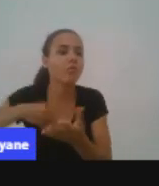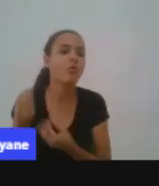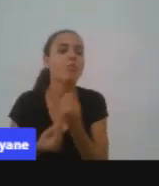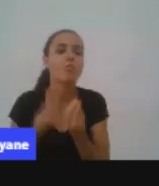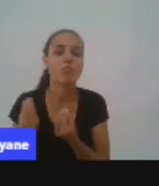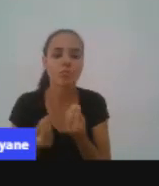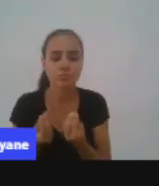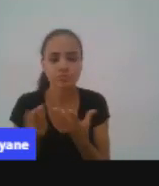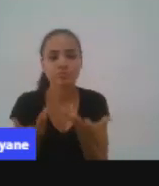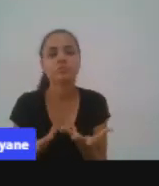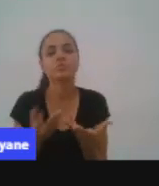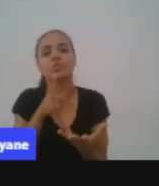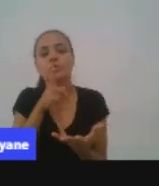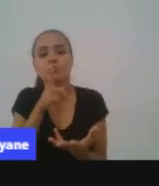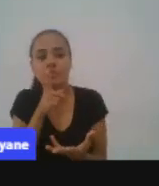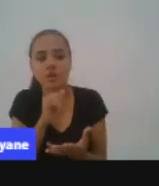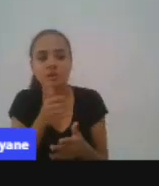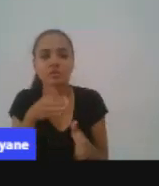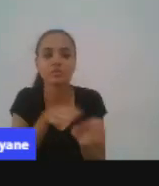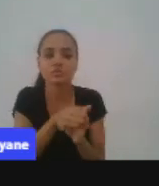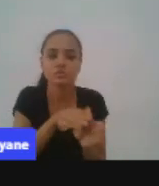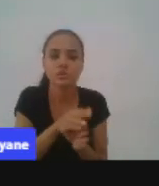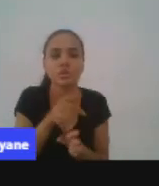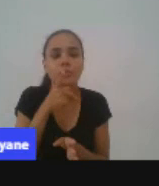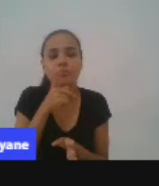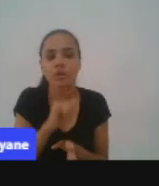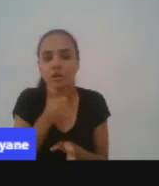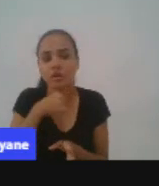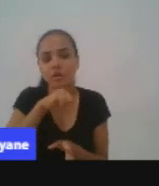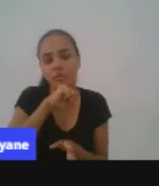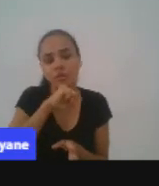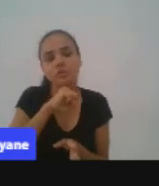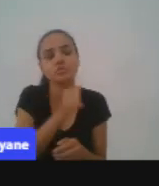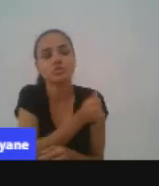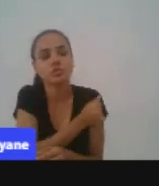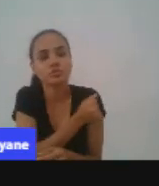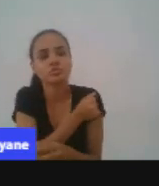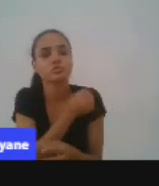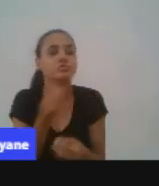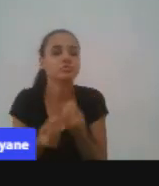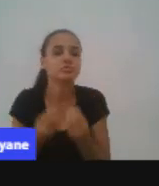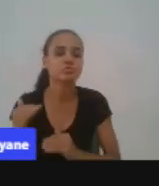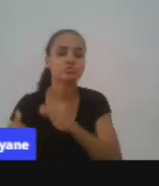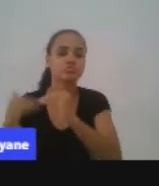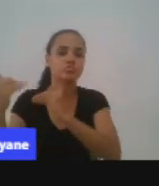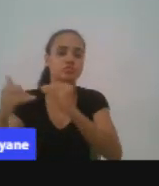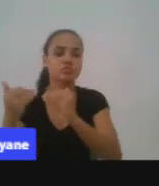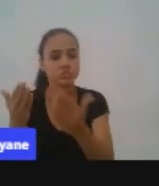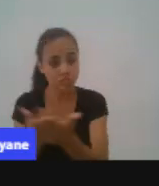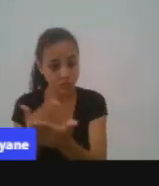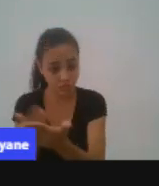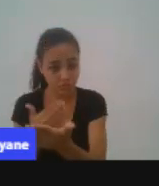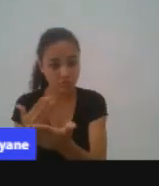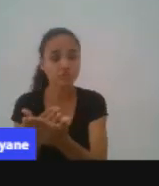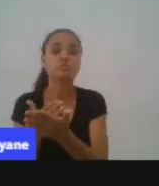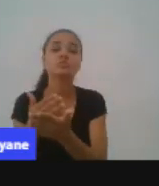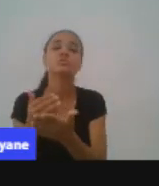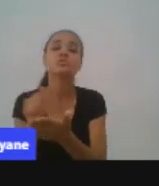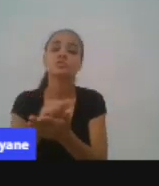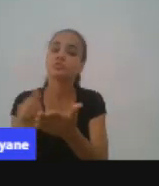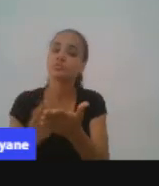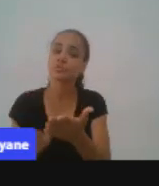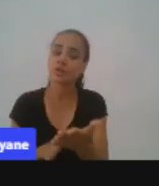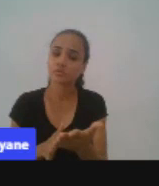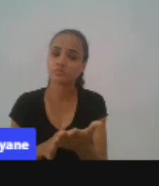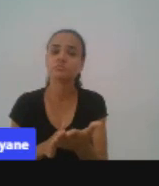alunos para o desenvolvimento desse caderno de atividade diagnóstica. Mas ele vai acontecer do dia 8 ao dia 12 de fevereiro.